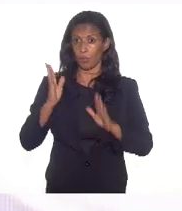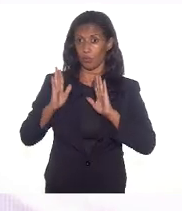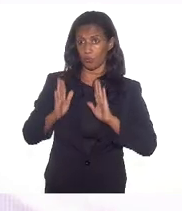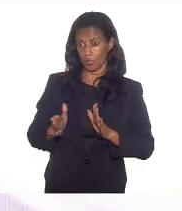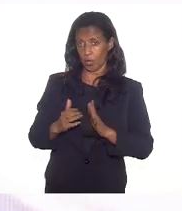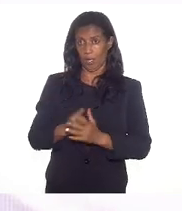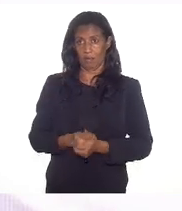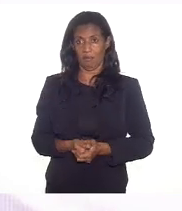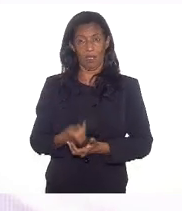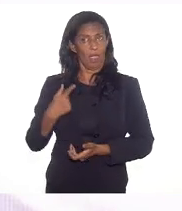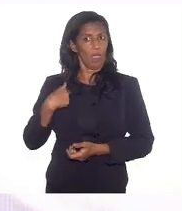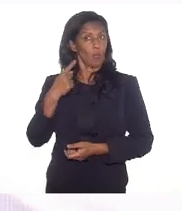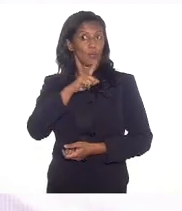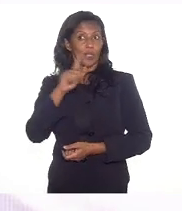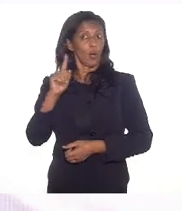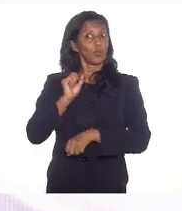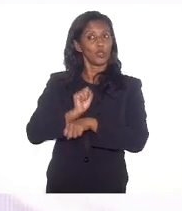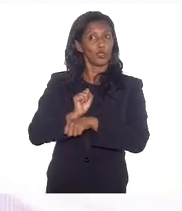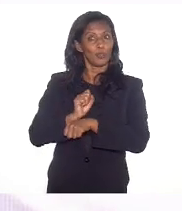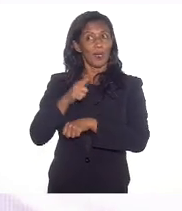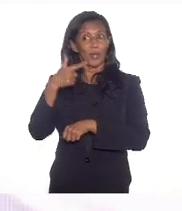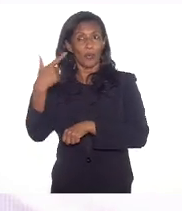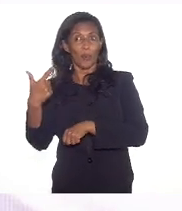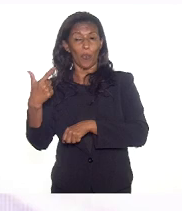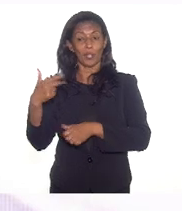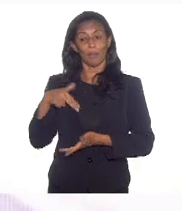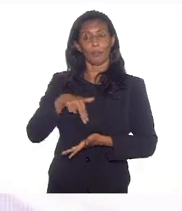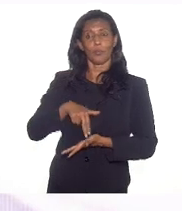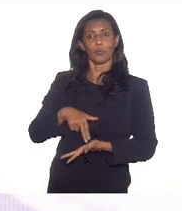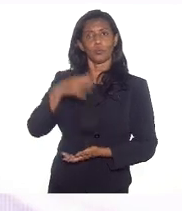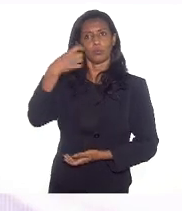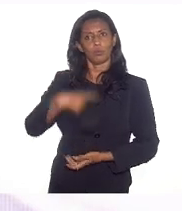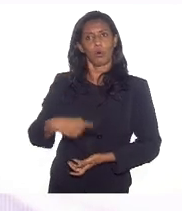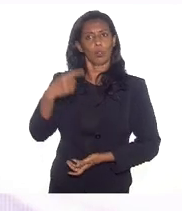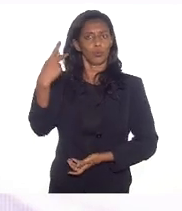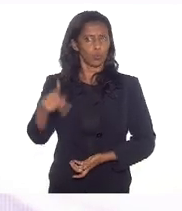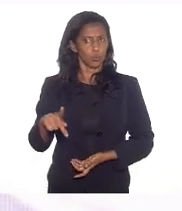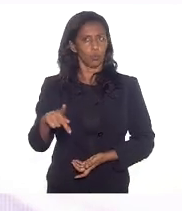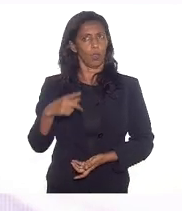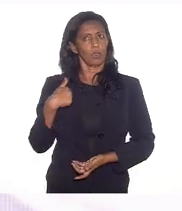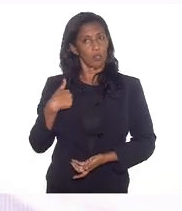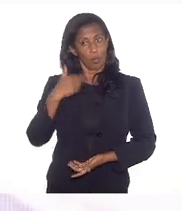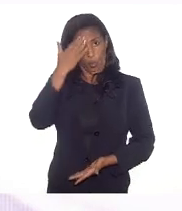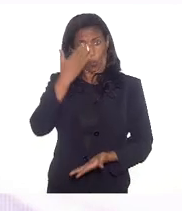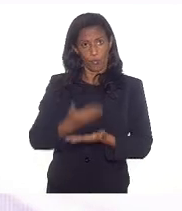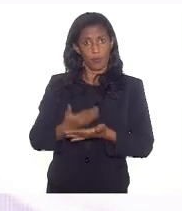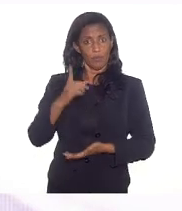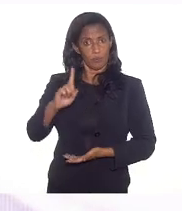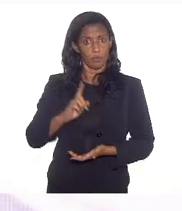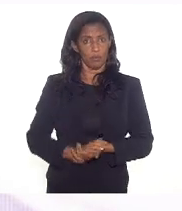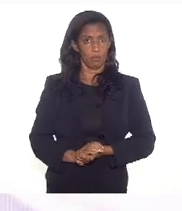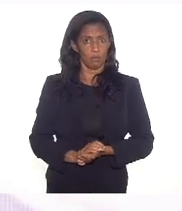eu não espero outro posicionamento do senhor, governador Cláudio Castro. Então, nós contamos com o senhor, tá bom?